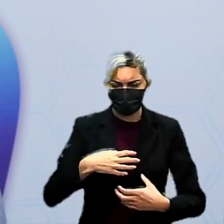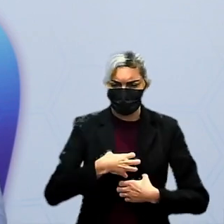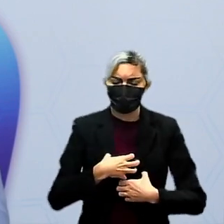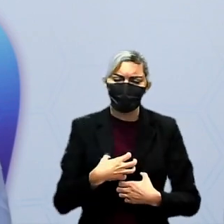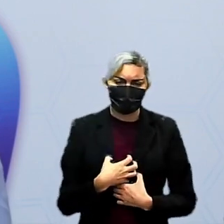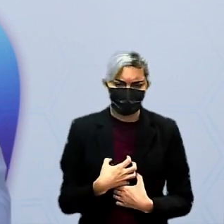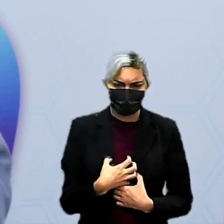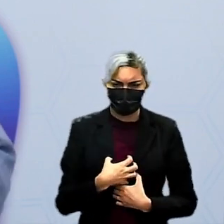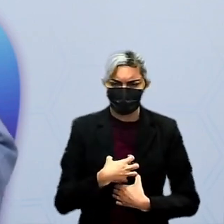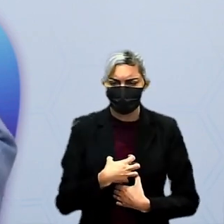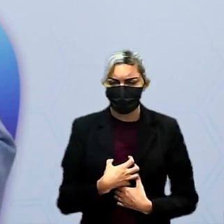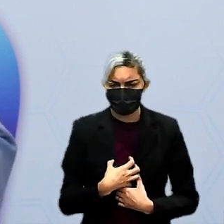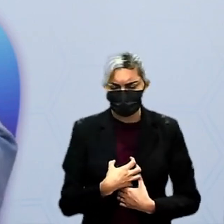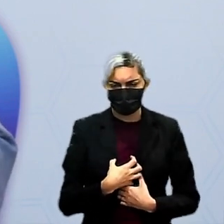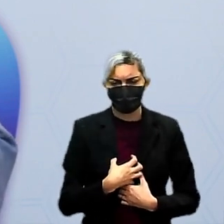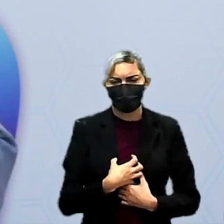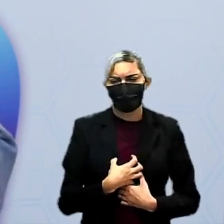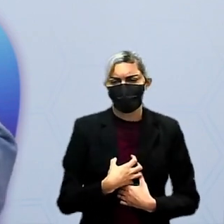sentir